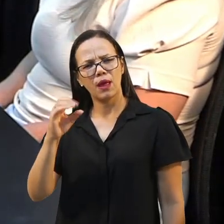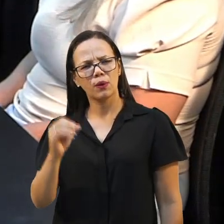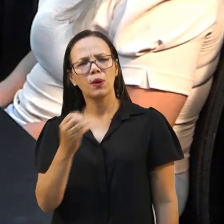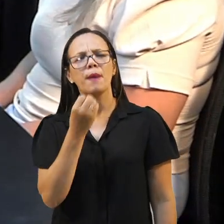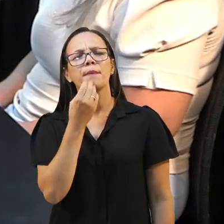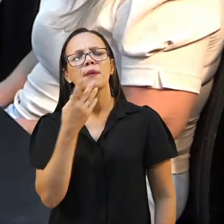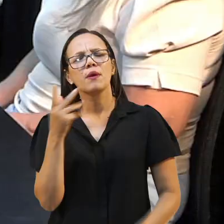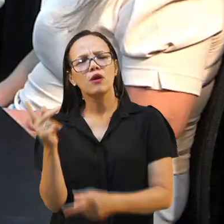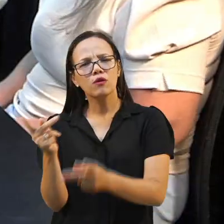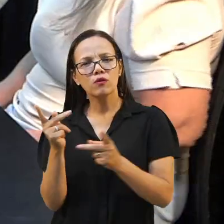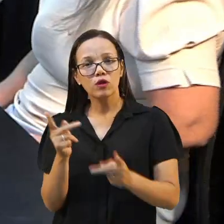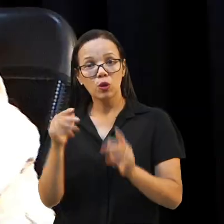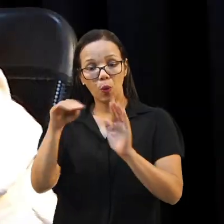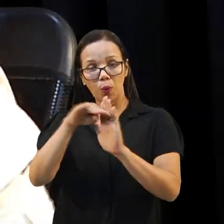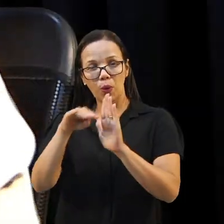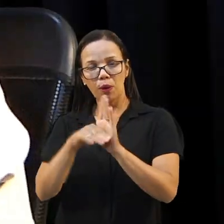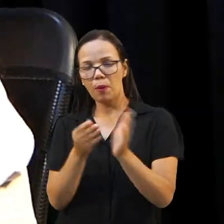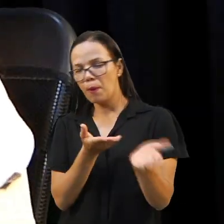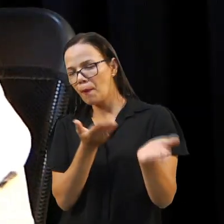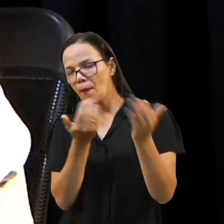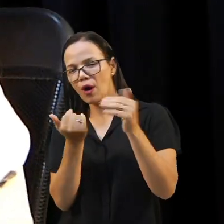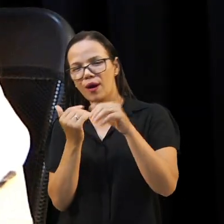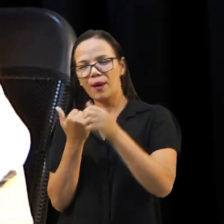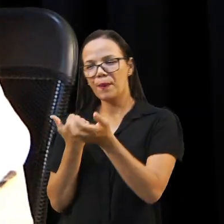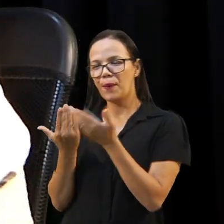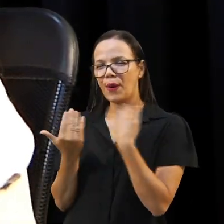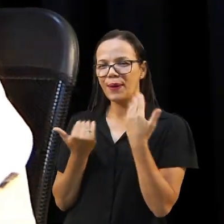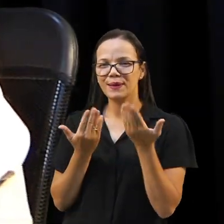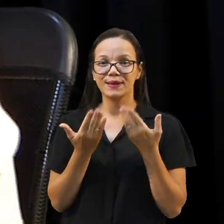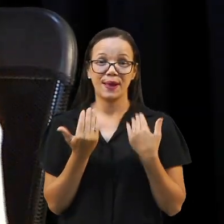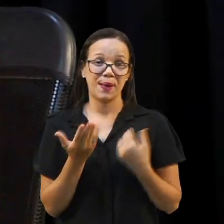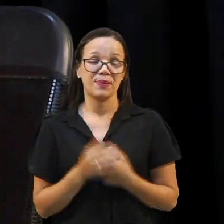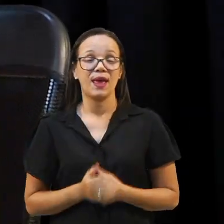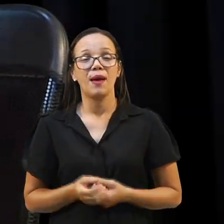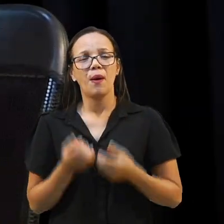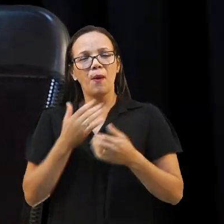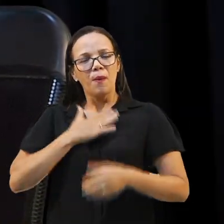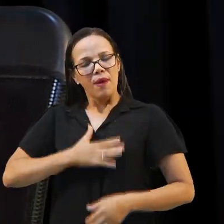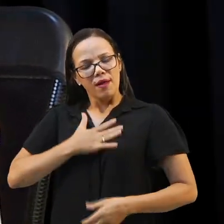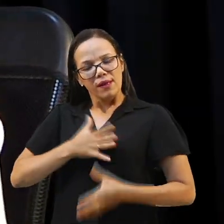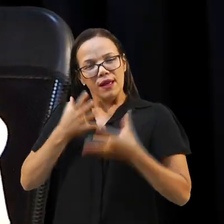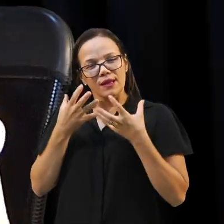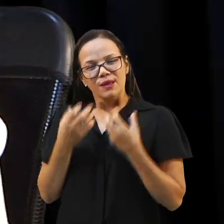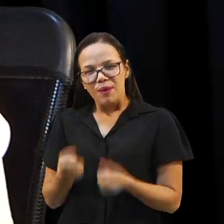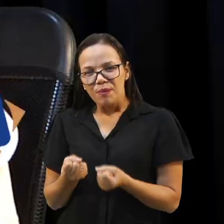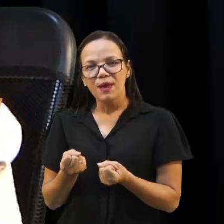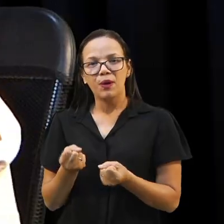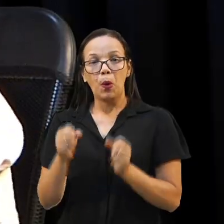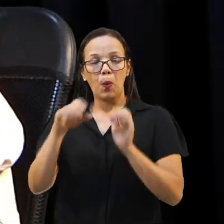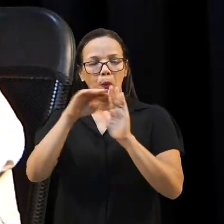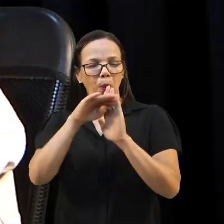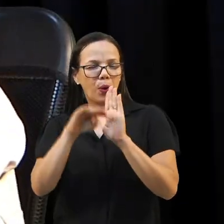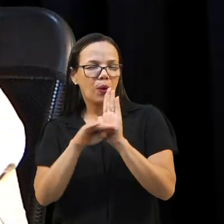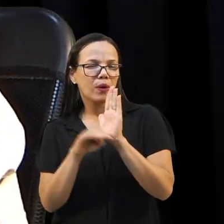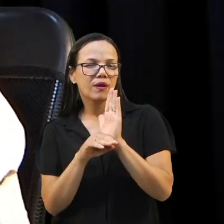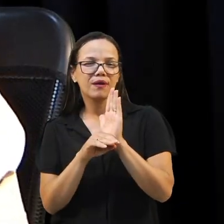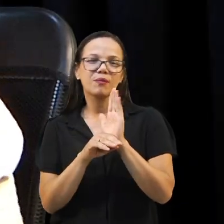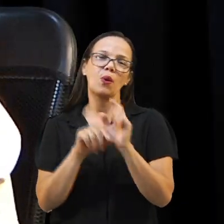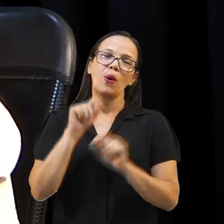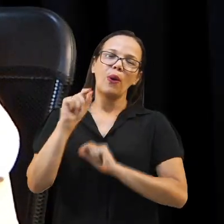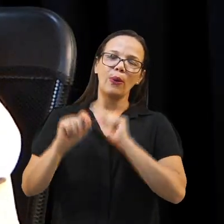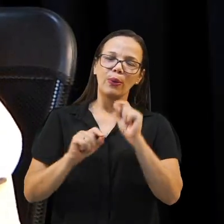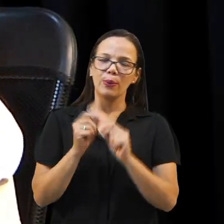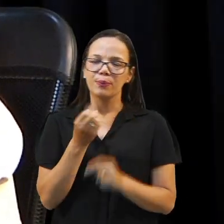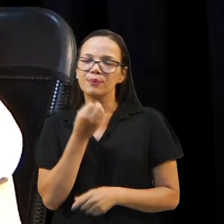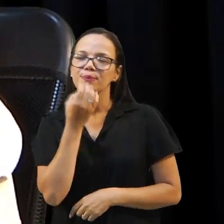Bora Prosear. É um prazer tê-lo aqui, um programa que, por meio de seus colaboradores, conta um pouquinho da história